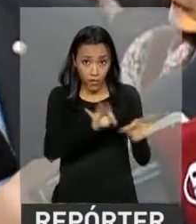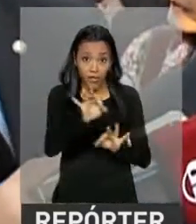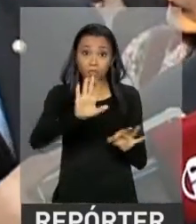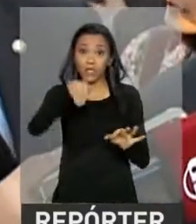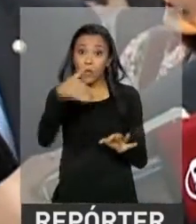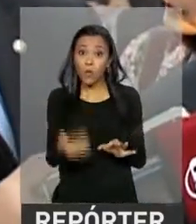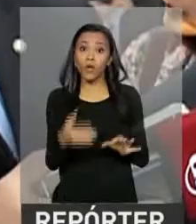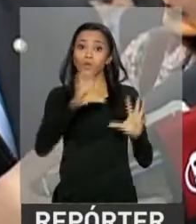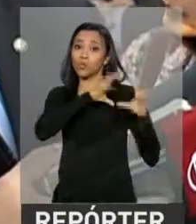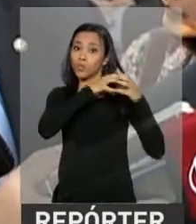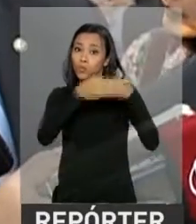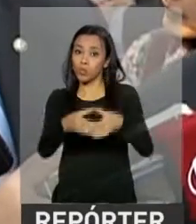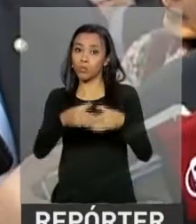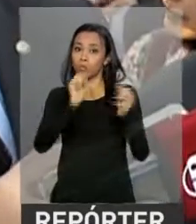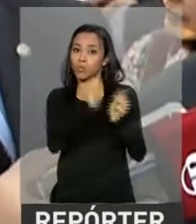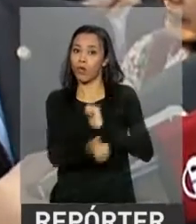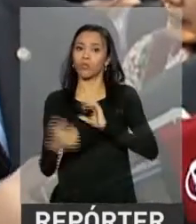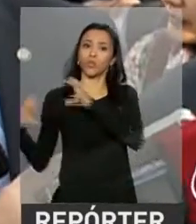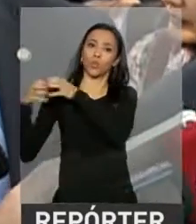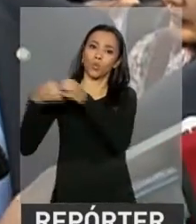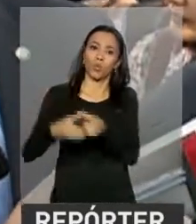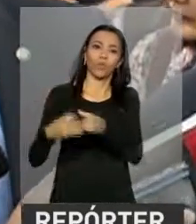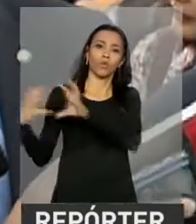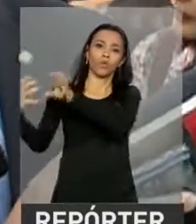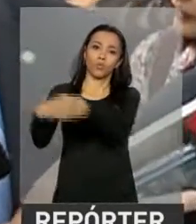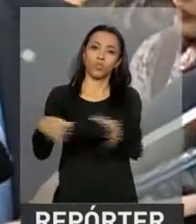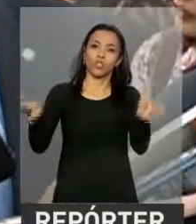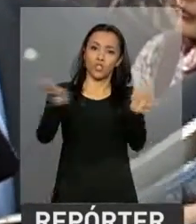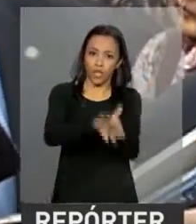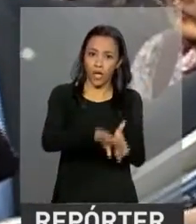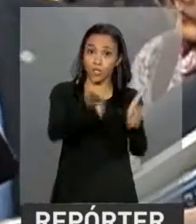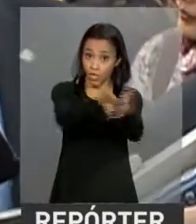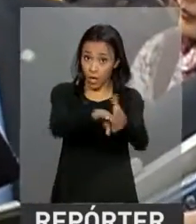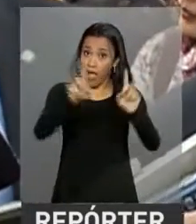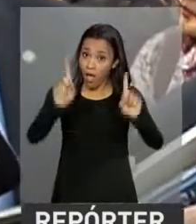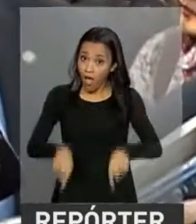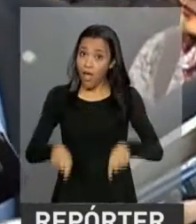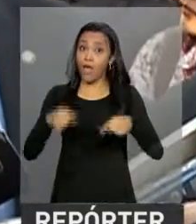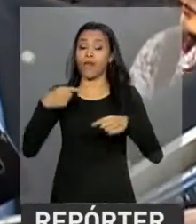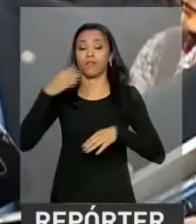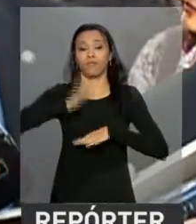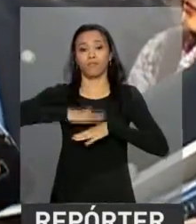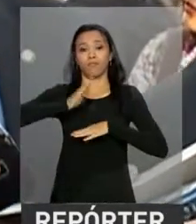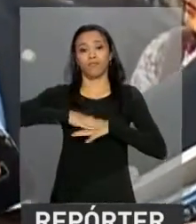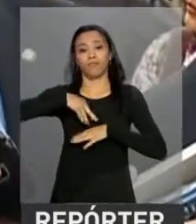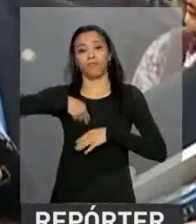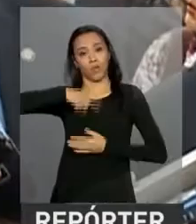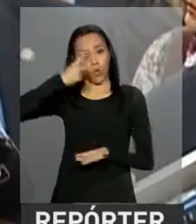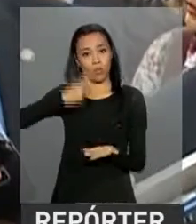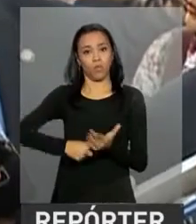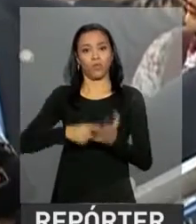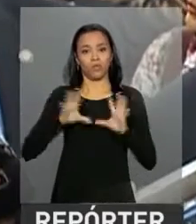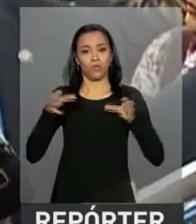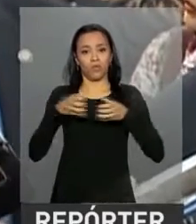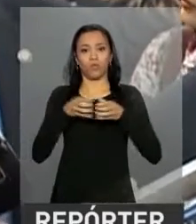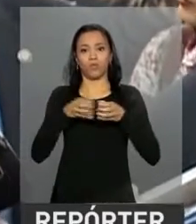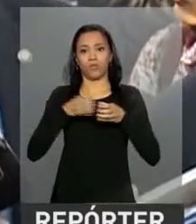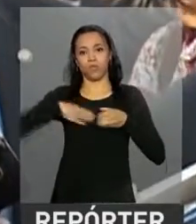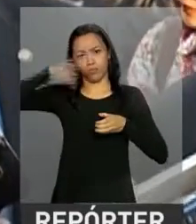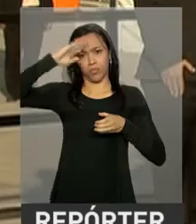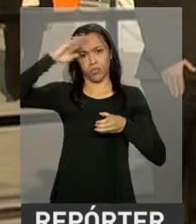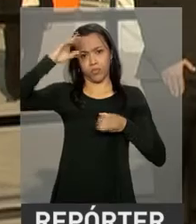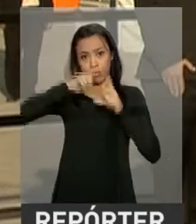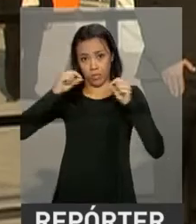que as delegações irão chegar. Porque também será papel da Força Nacional realizar a segurança interna